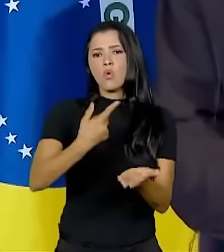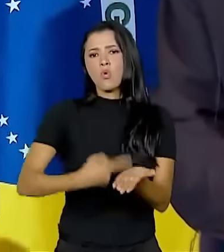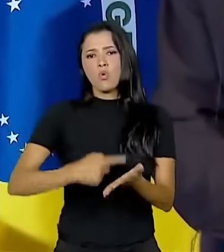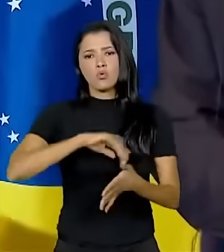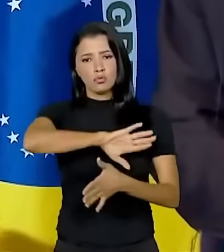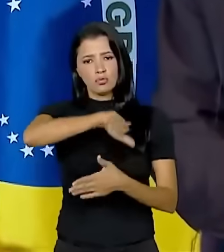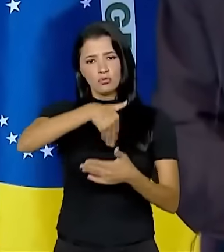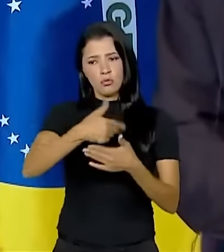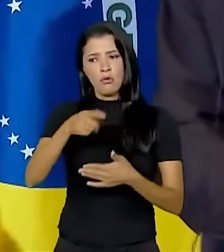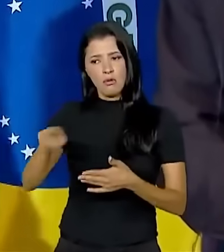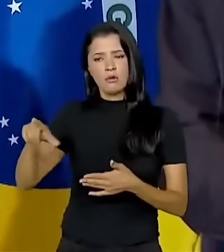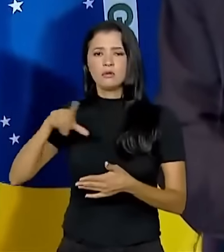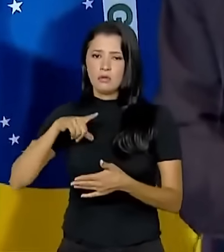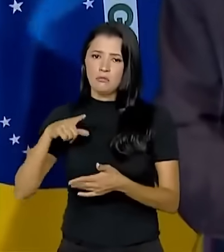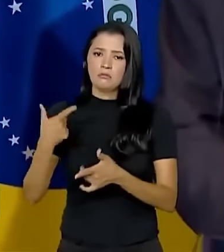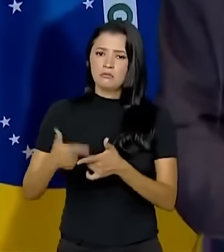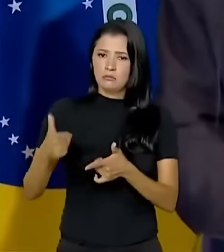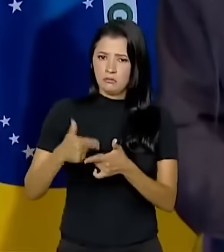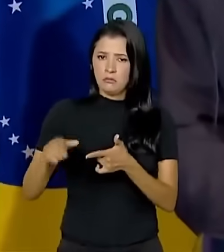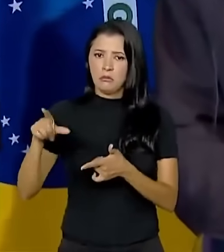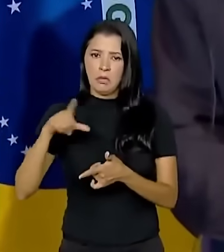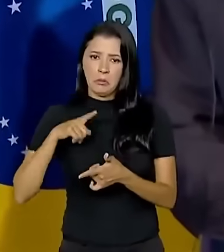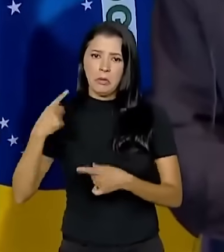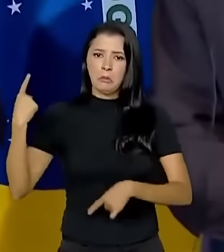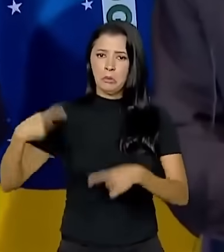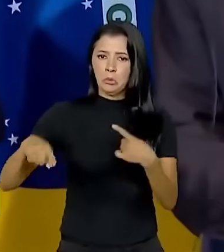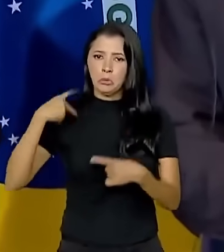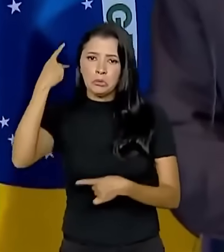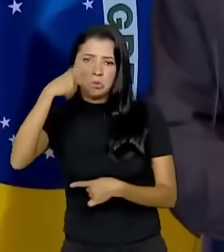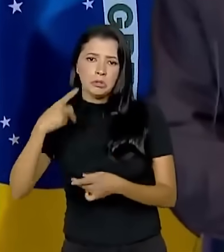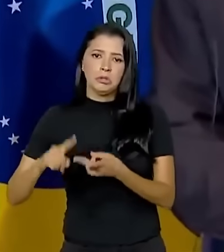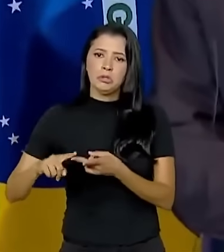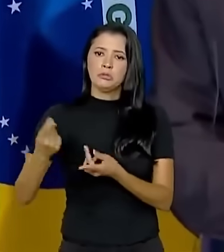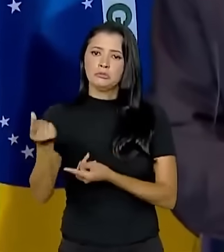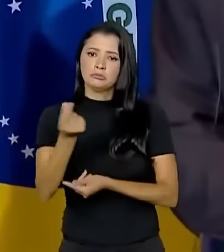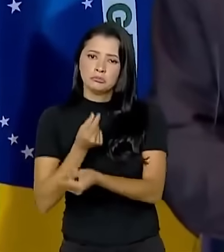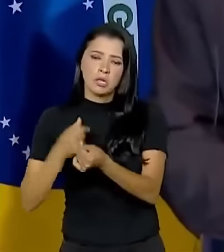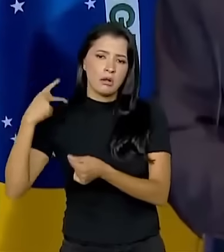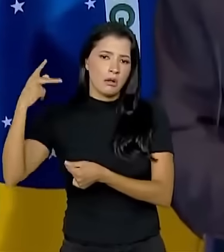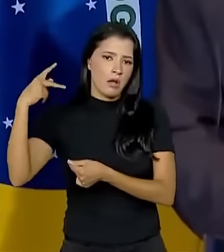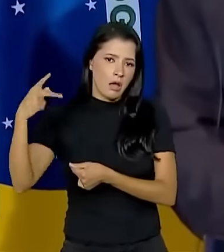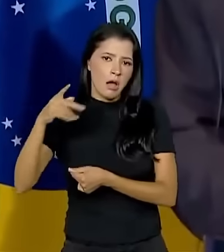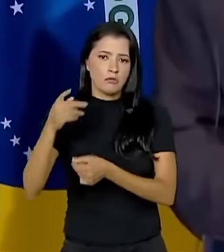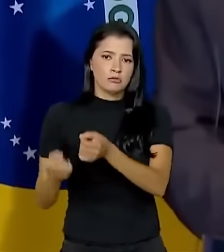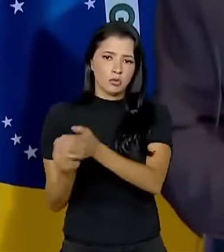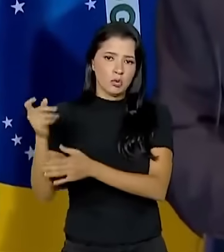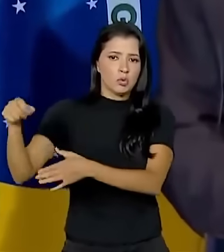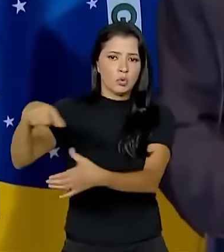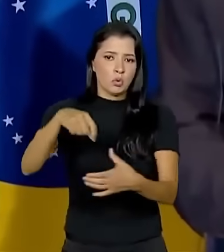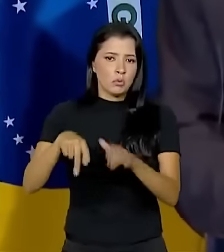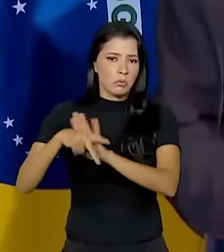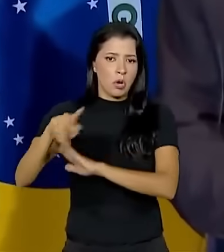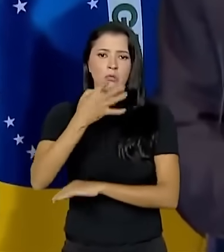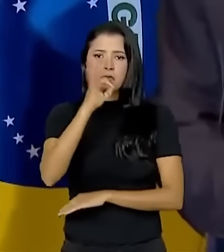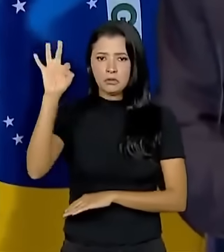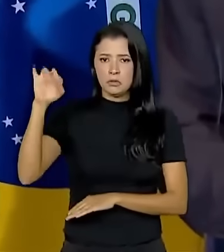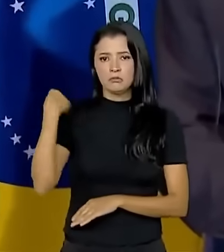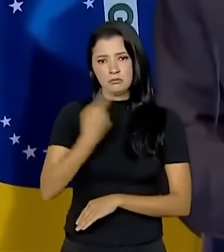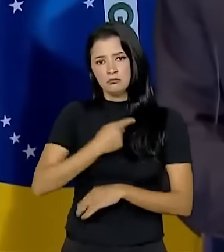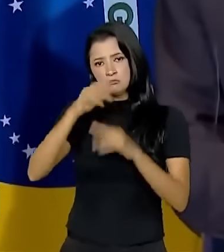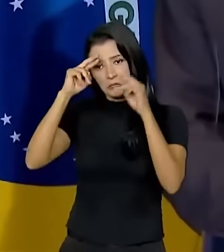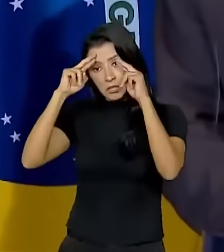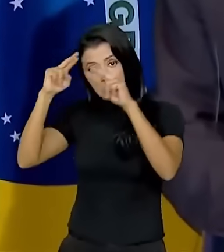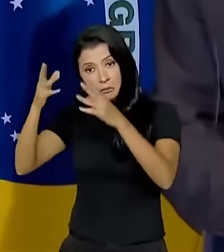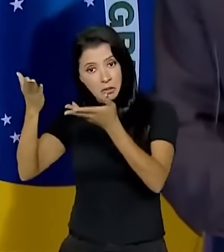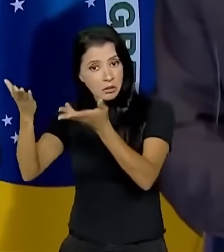problemas políticos e financeiros com os produtores e, franceses. Nós respeitamos a